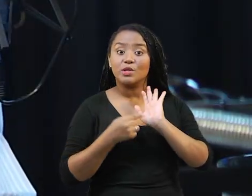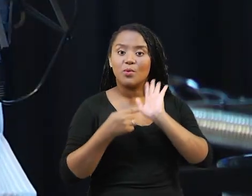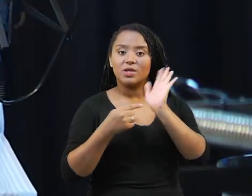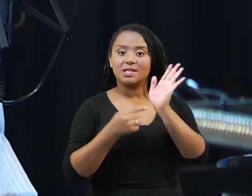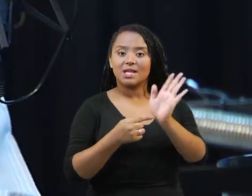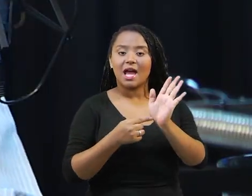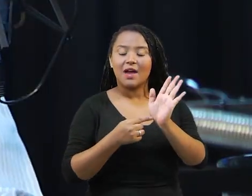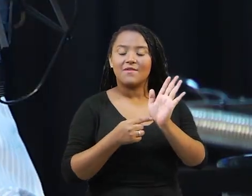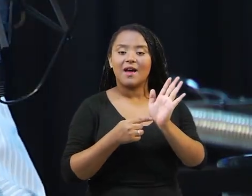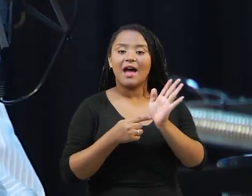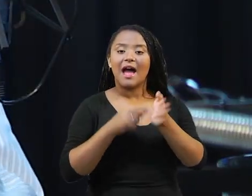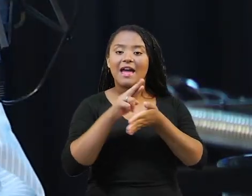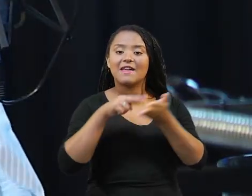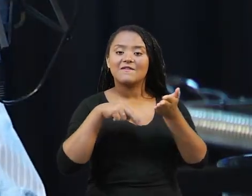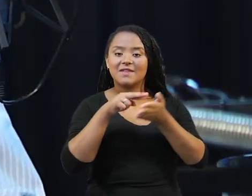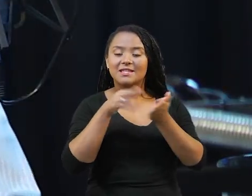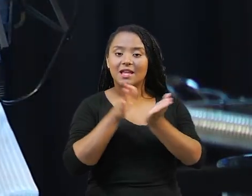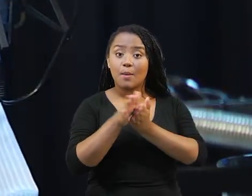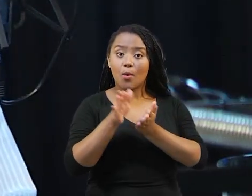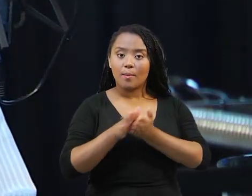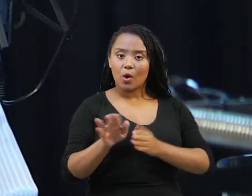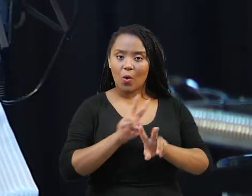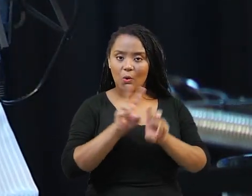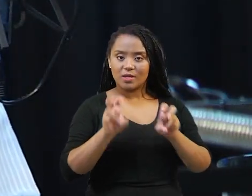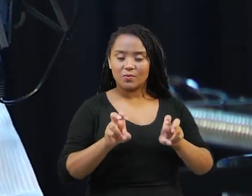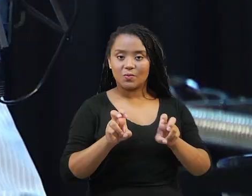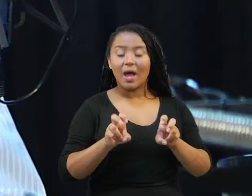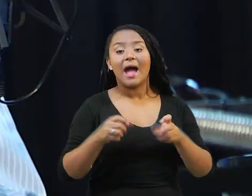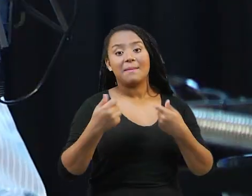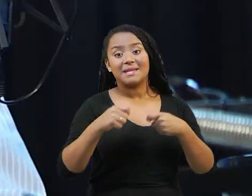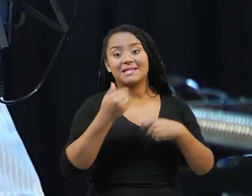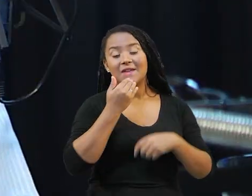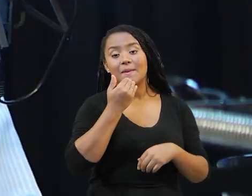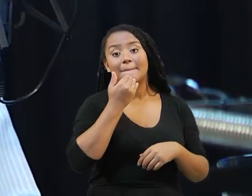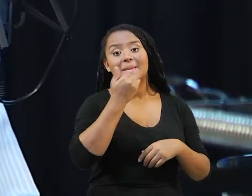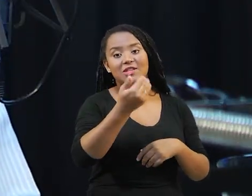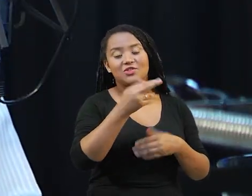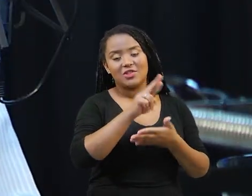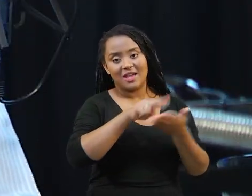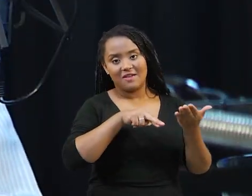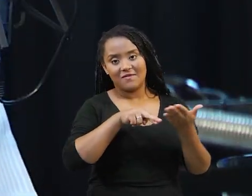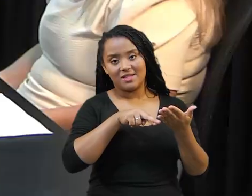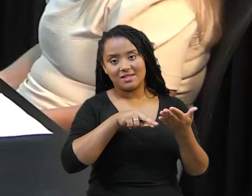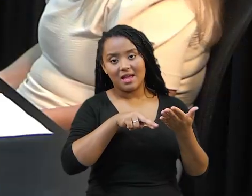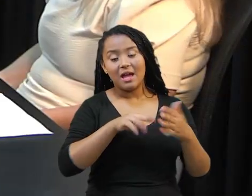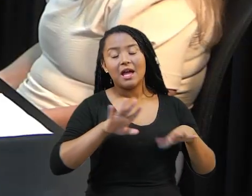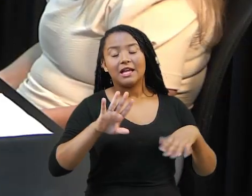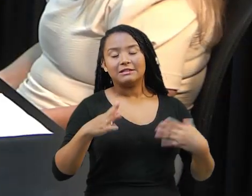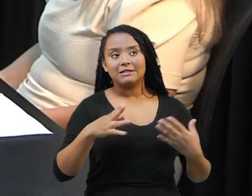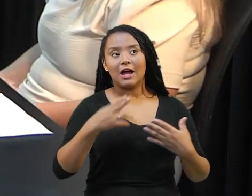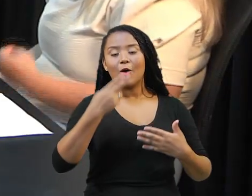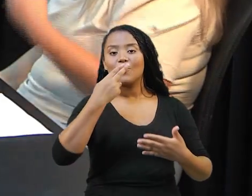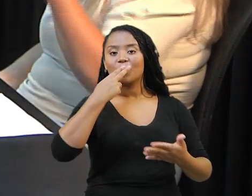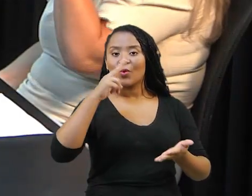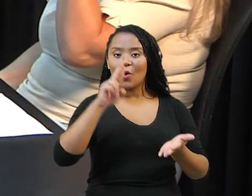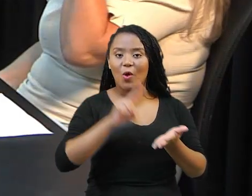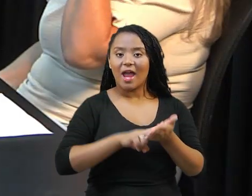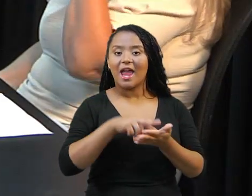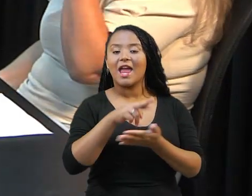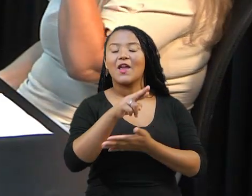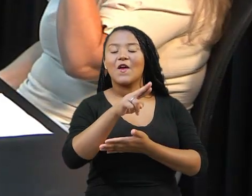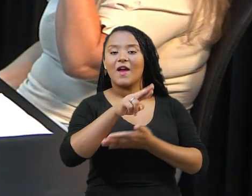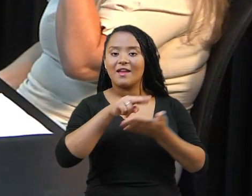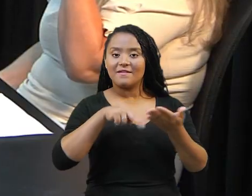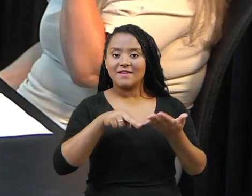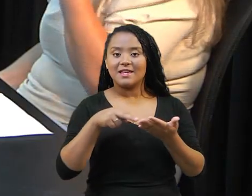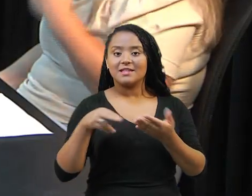aquilo. E aí tinha que pedir aquela revista. Então, a revista vinha pelo correio, chegava. Hoje em